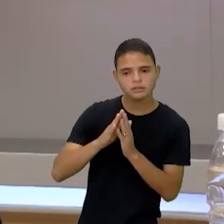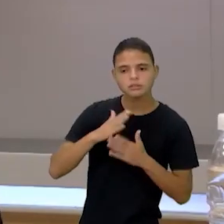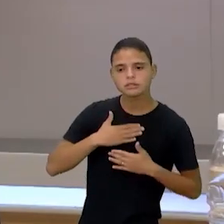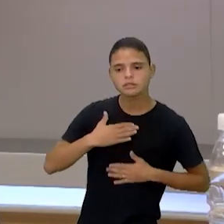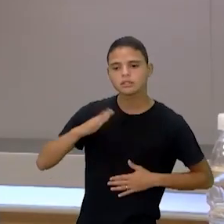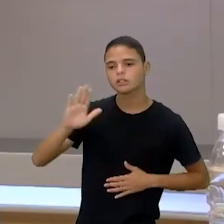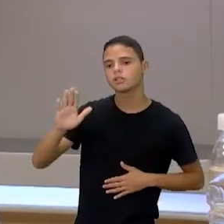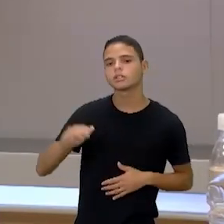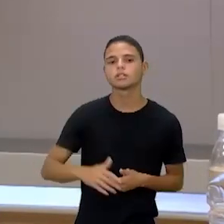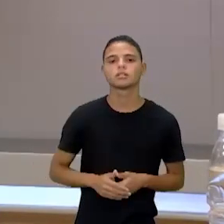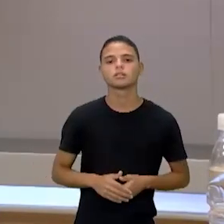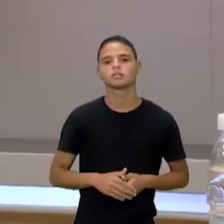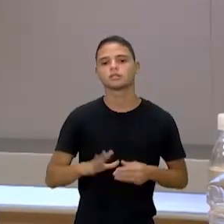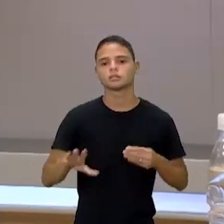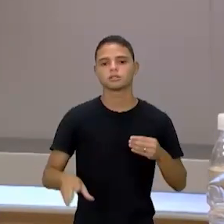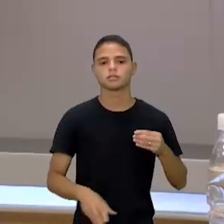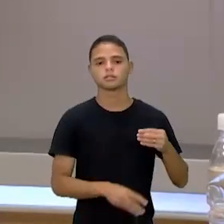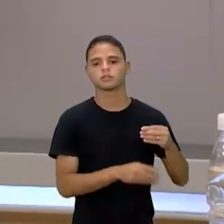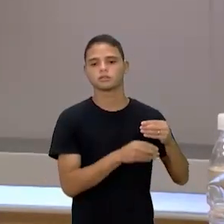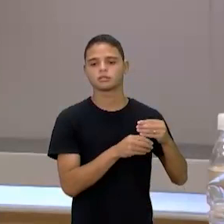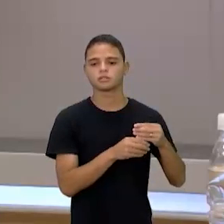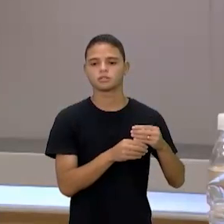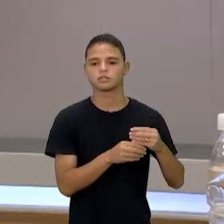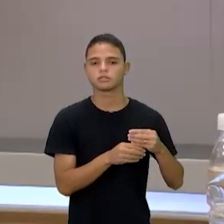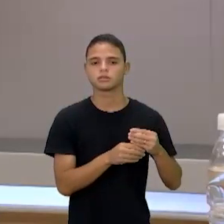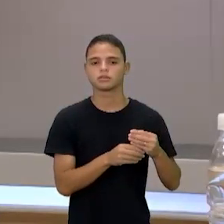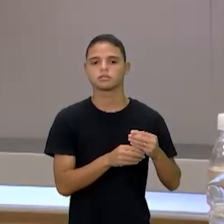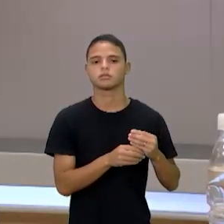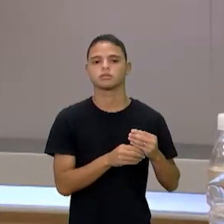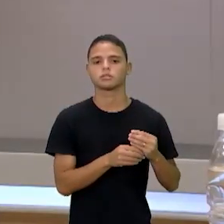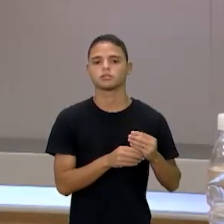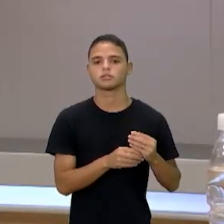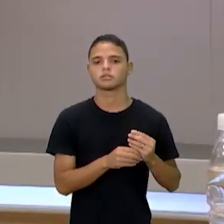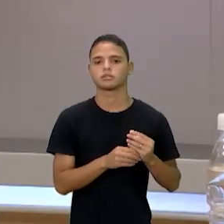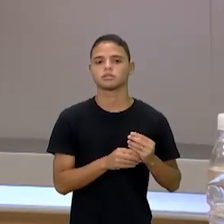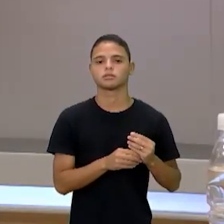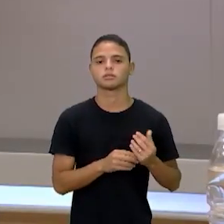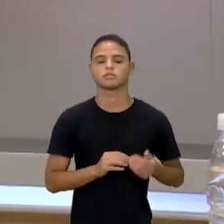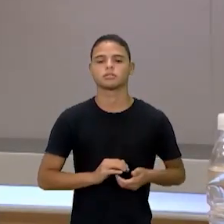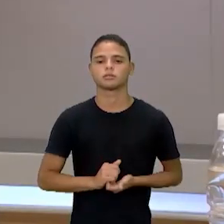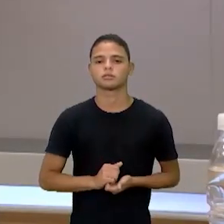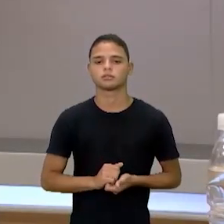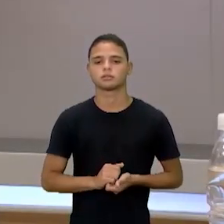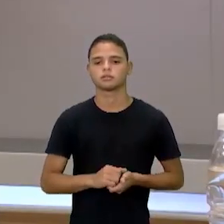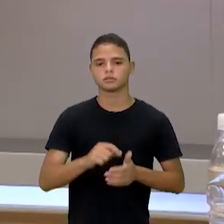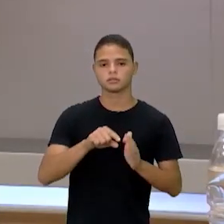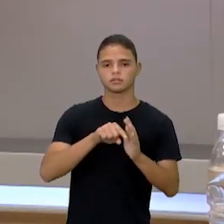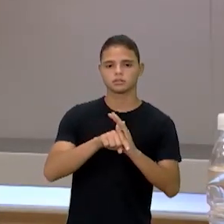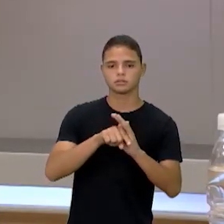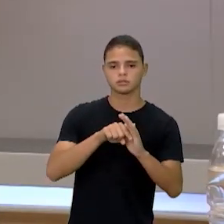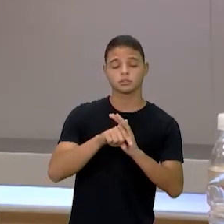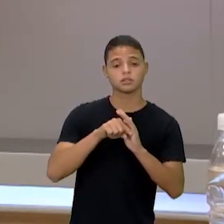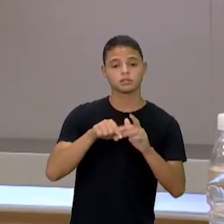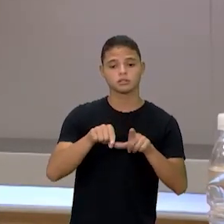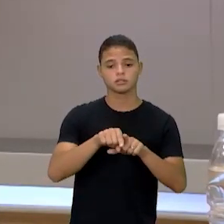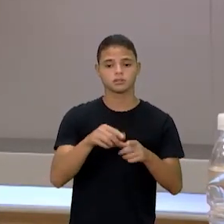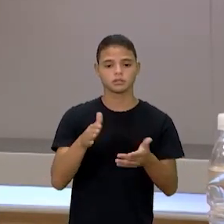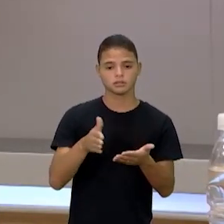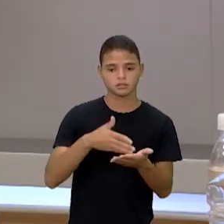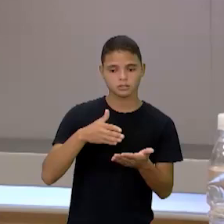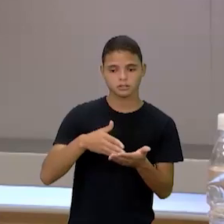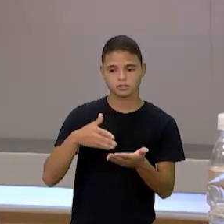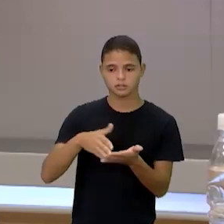Sim. É importante, eu gostaria depois, em algum momento, a pesquisa e o livro que saiu